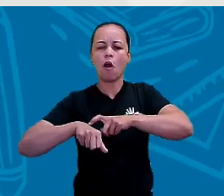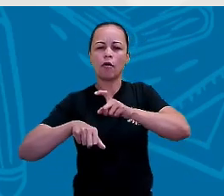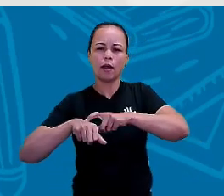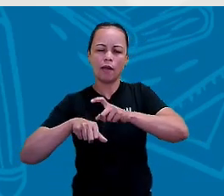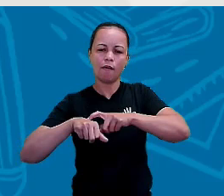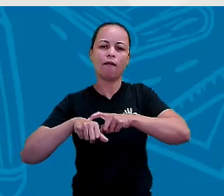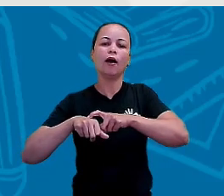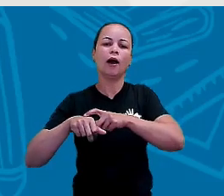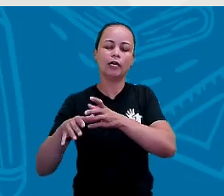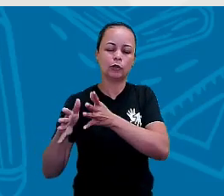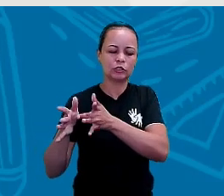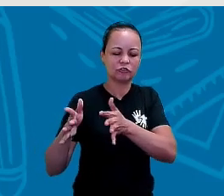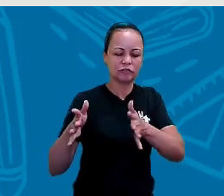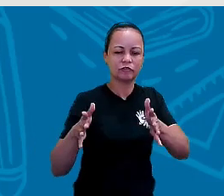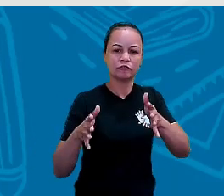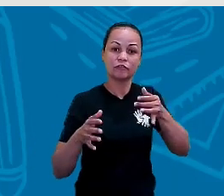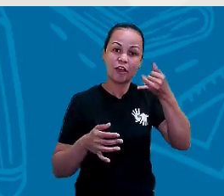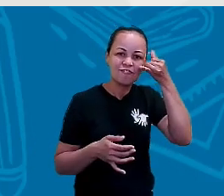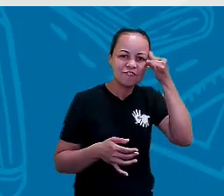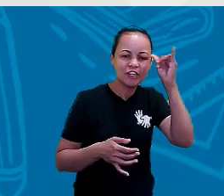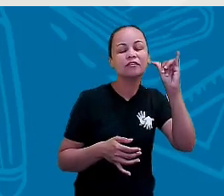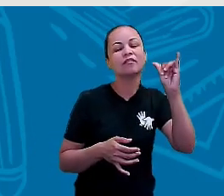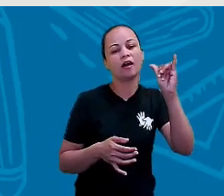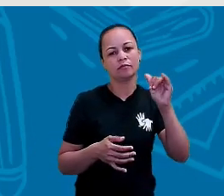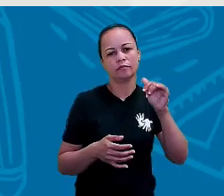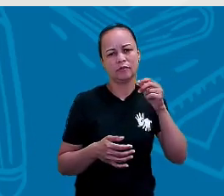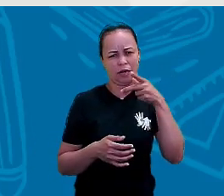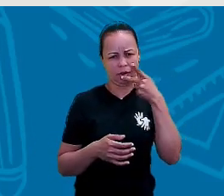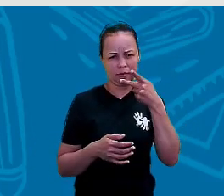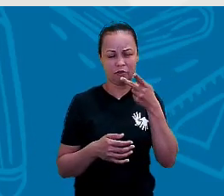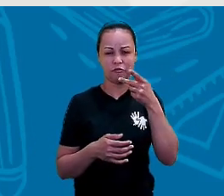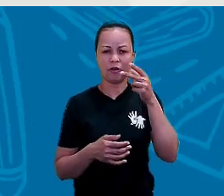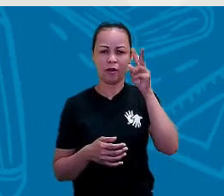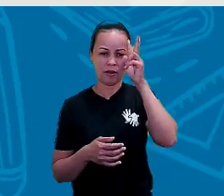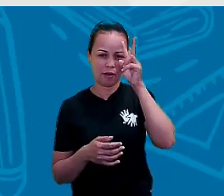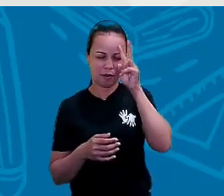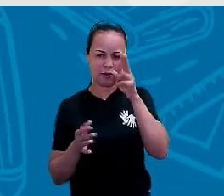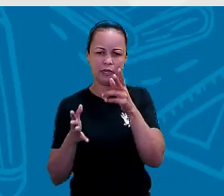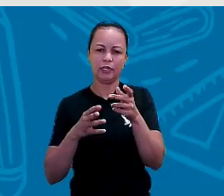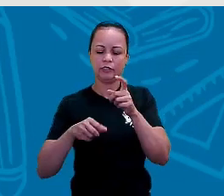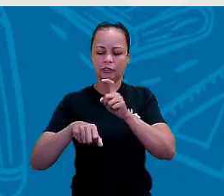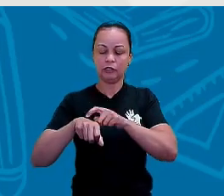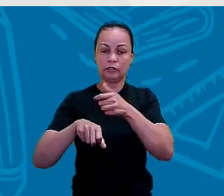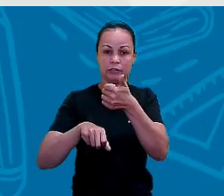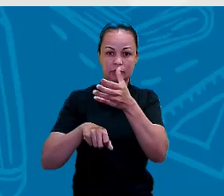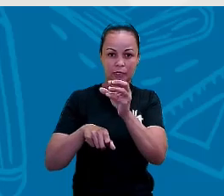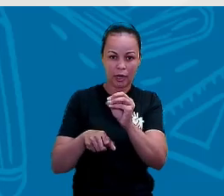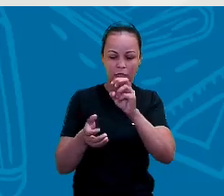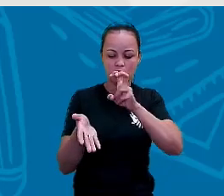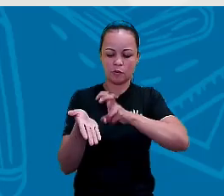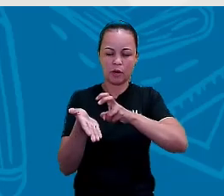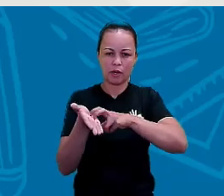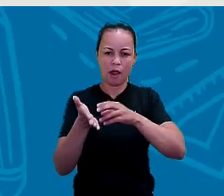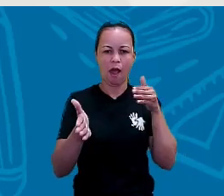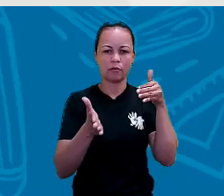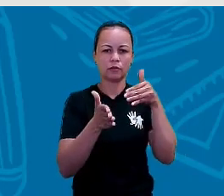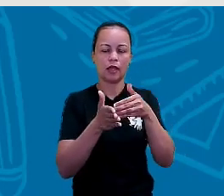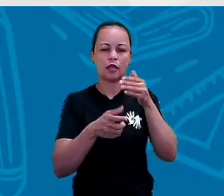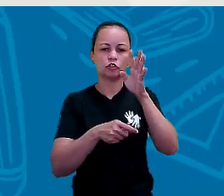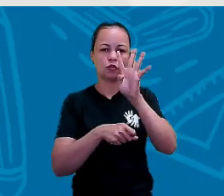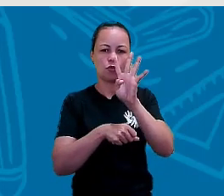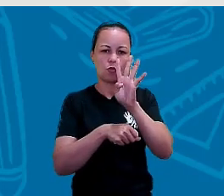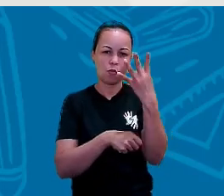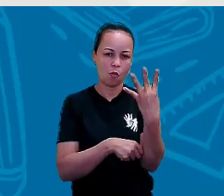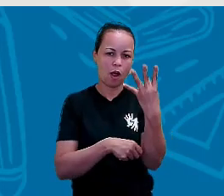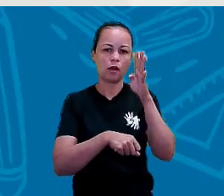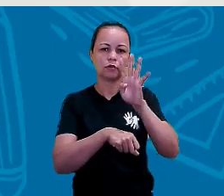sol. Lembra que eu falei que das 10 da manhã até as 4 da tarde é justamente o horário que a gente deve evitar